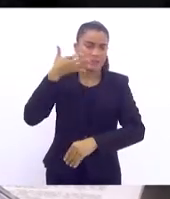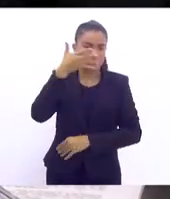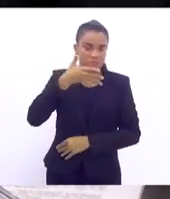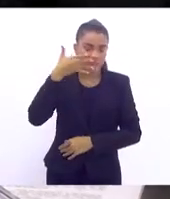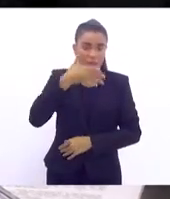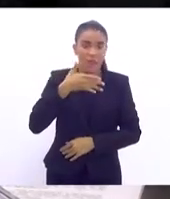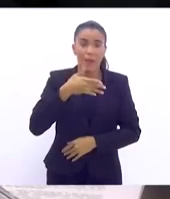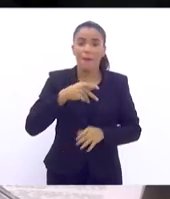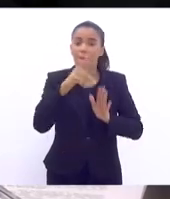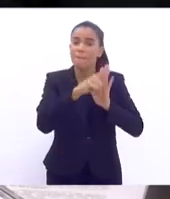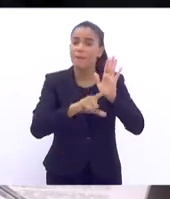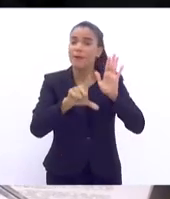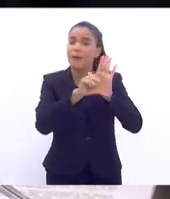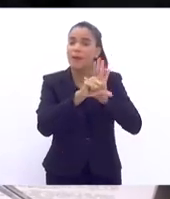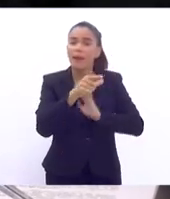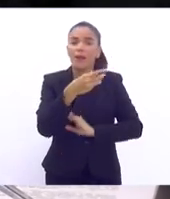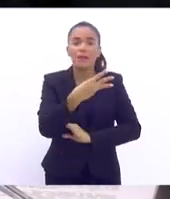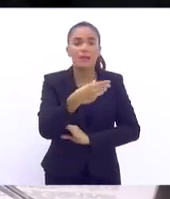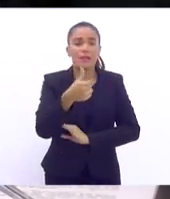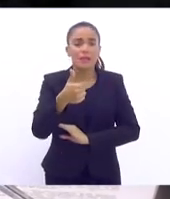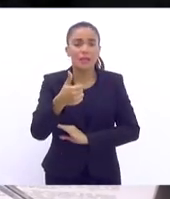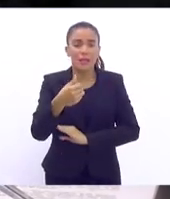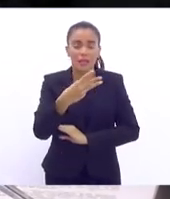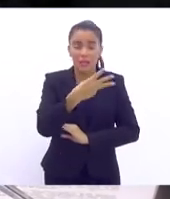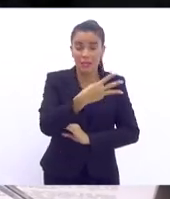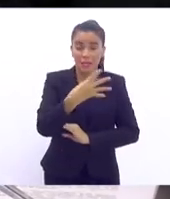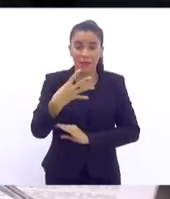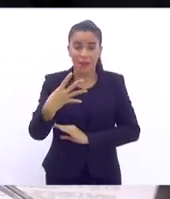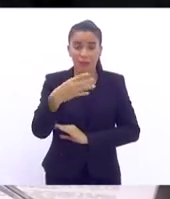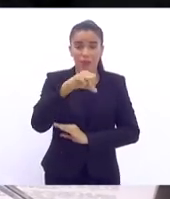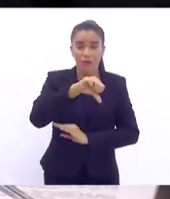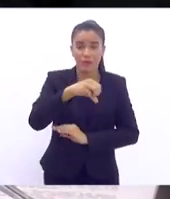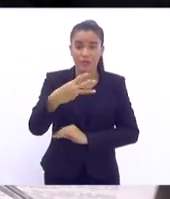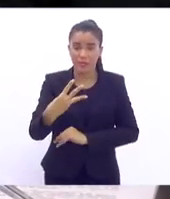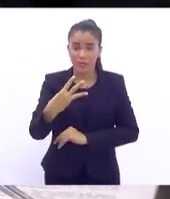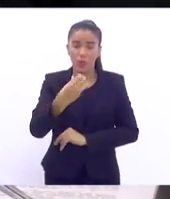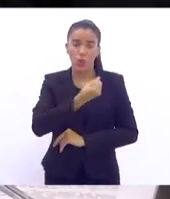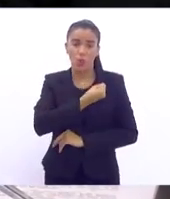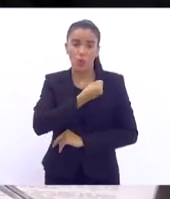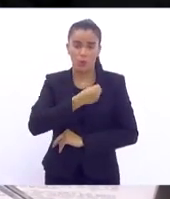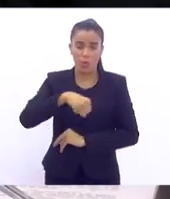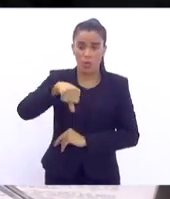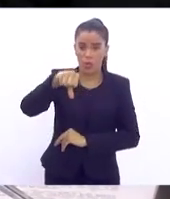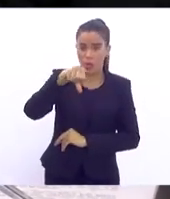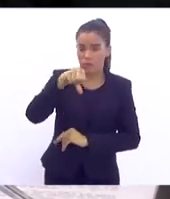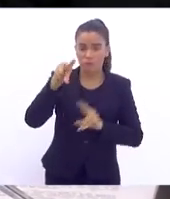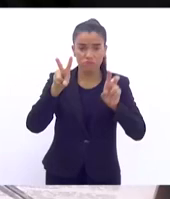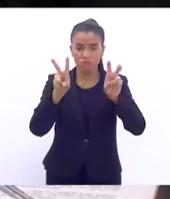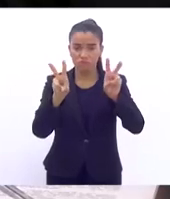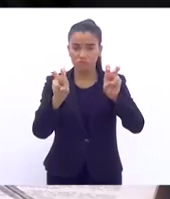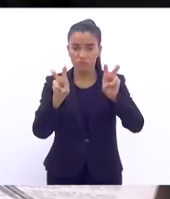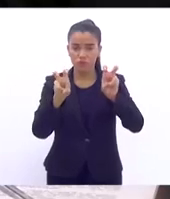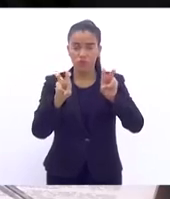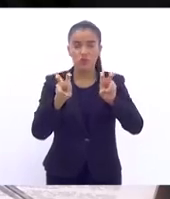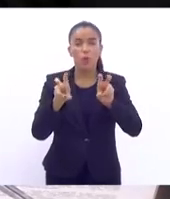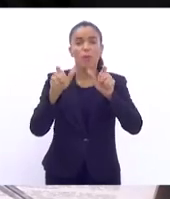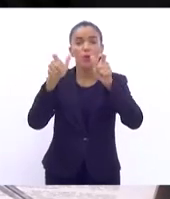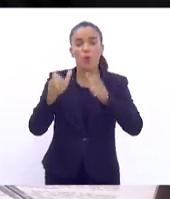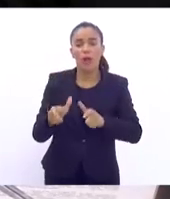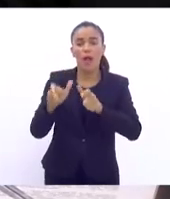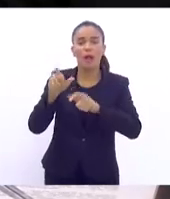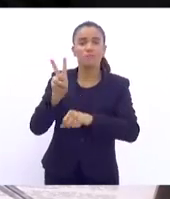PL 3493 do número número 9 que dispõe sobre o reservatório de